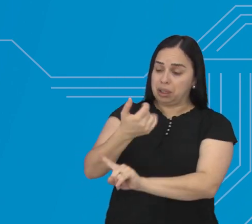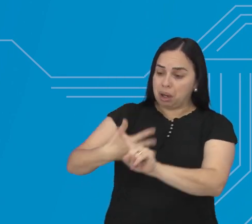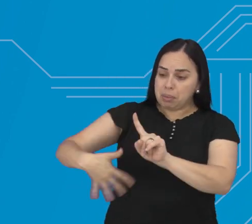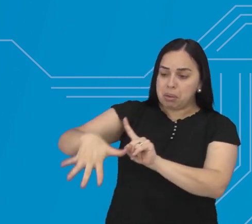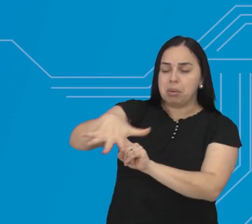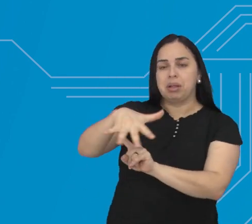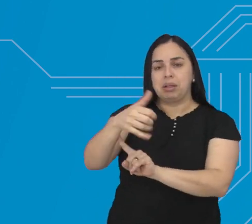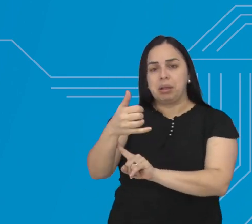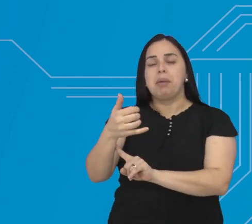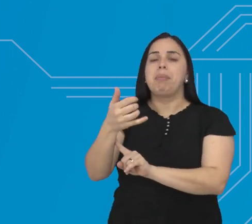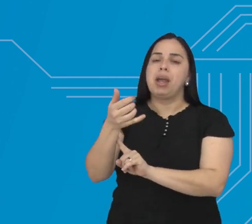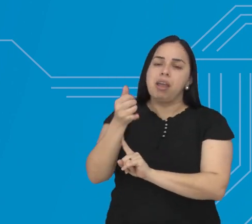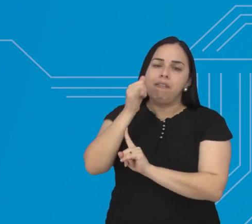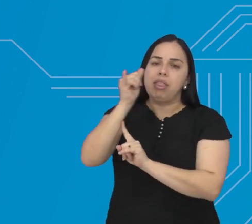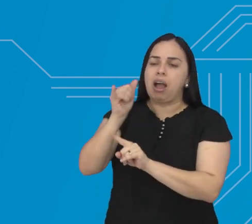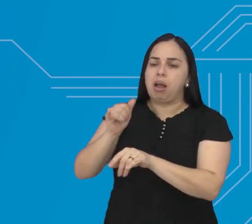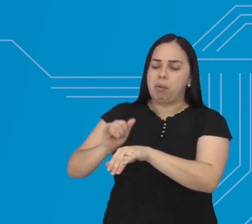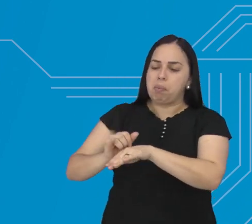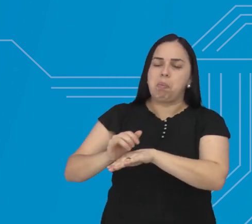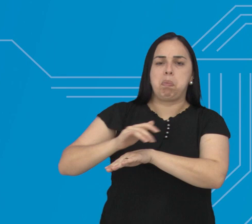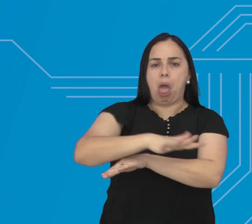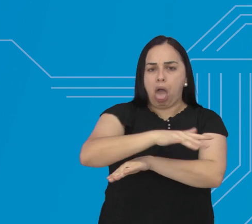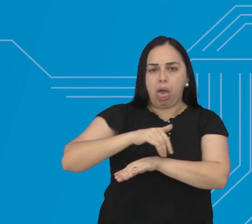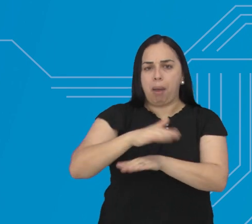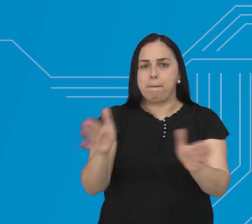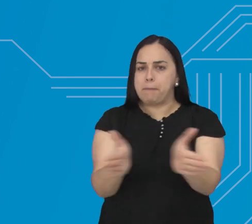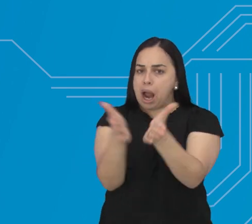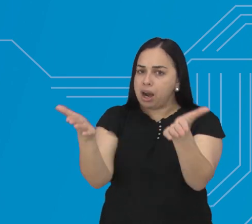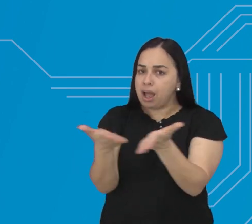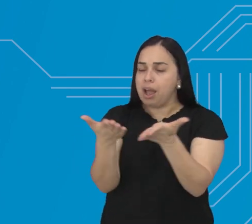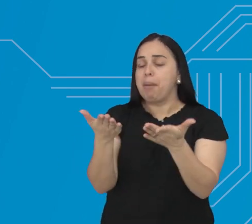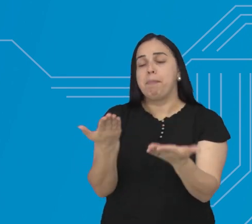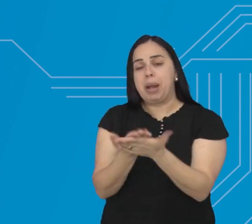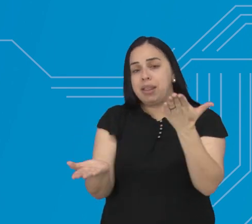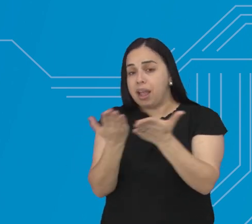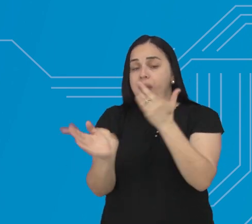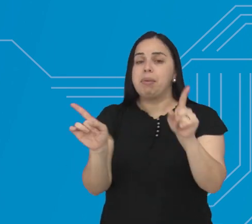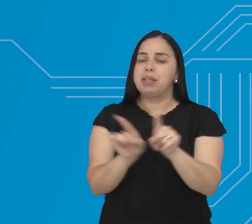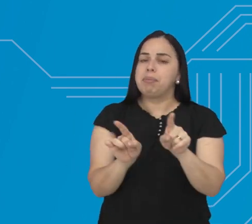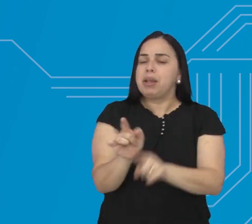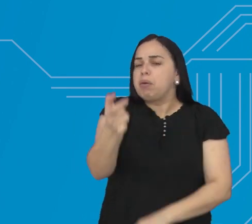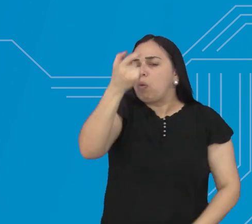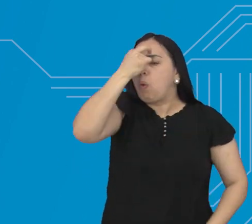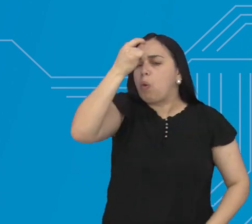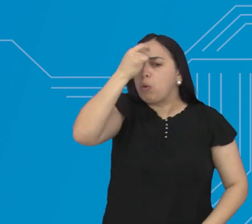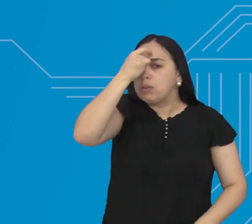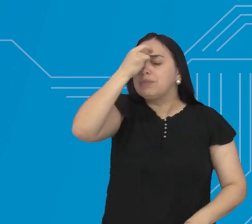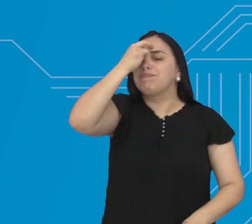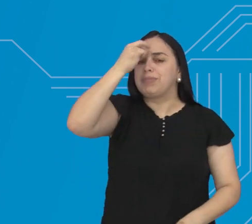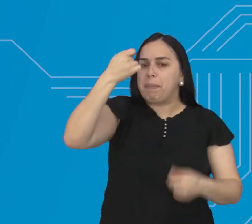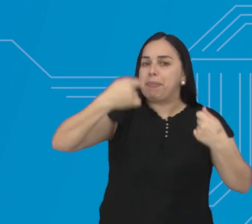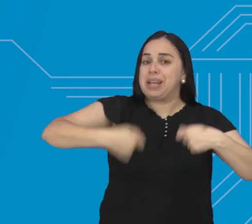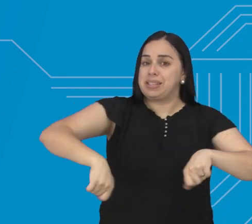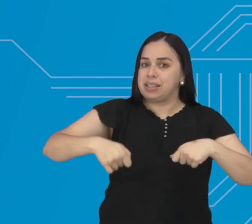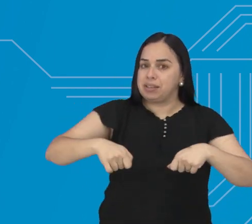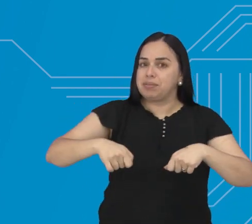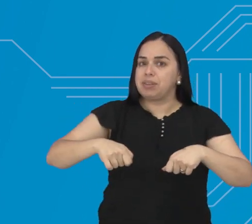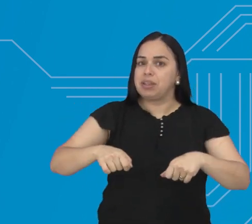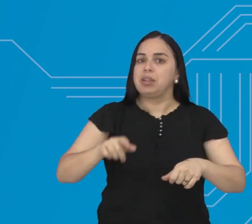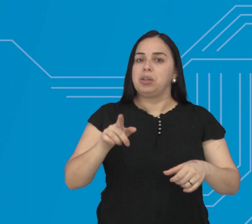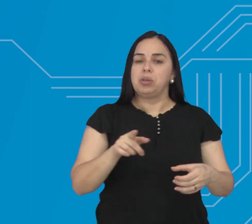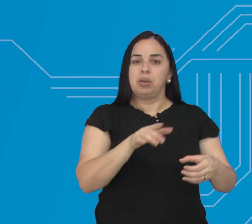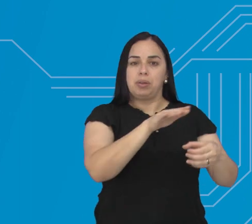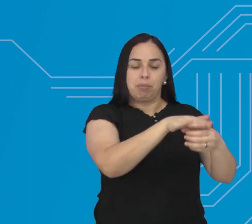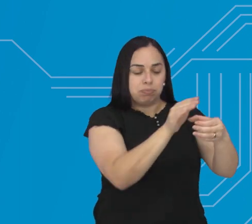ambiental e no cuidado para evitar o desperdício, né? Mas é preciso nos conscientizar também sobre outro assunto, as perdas